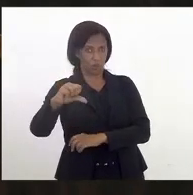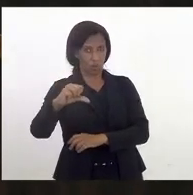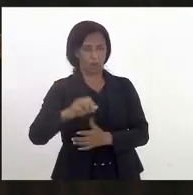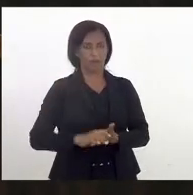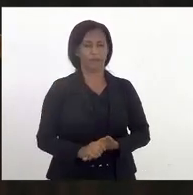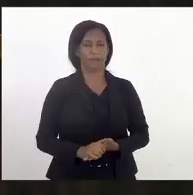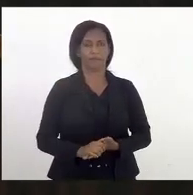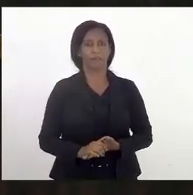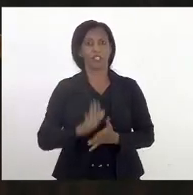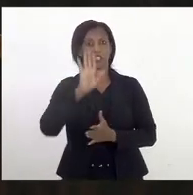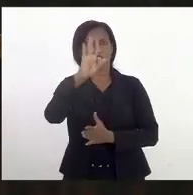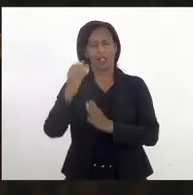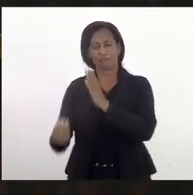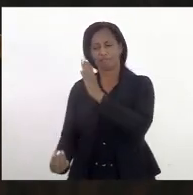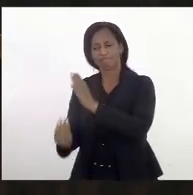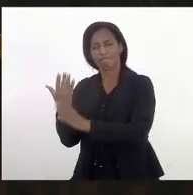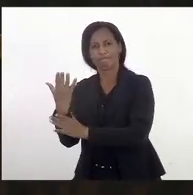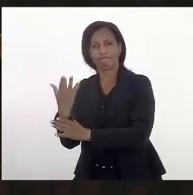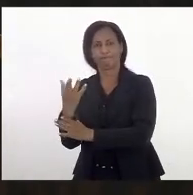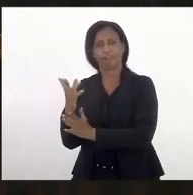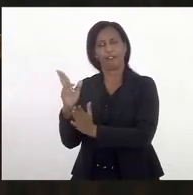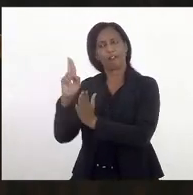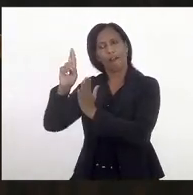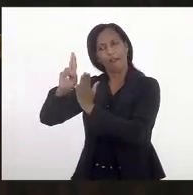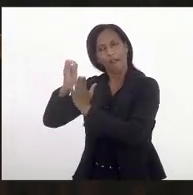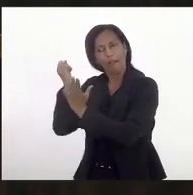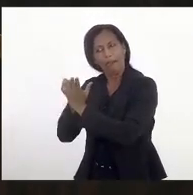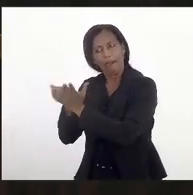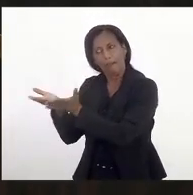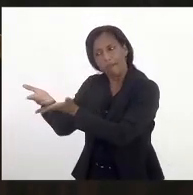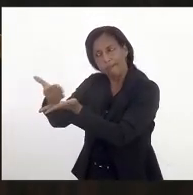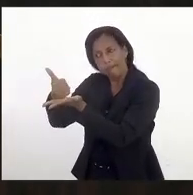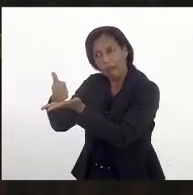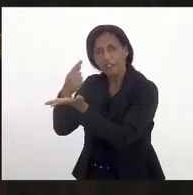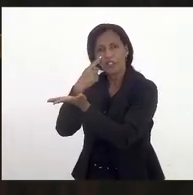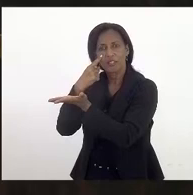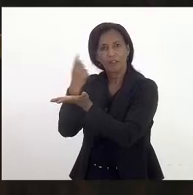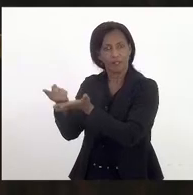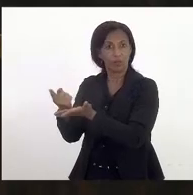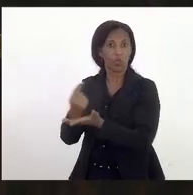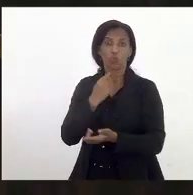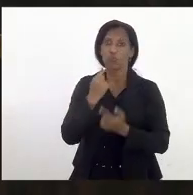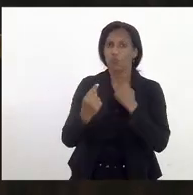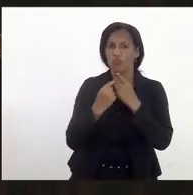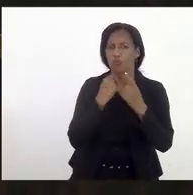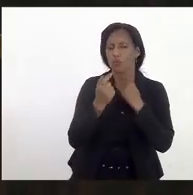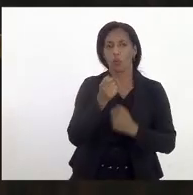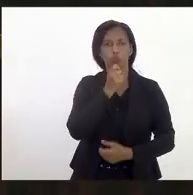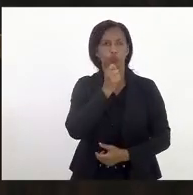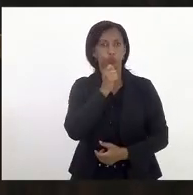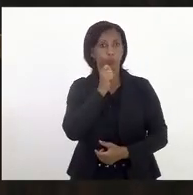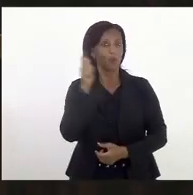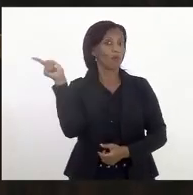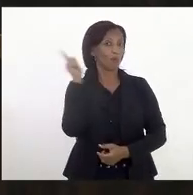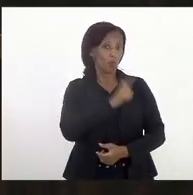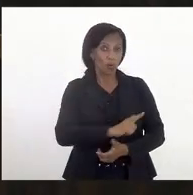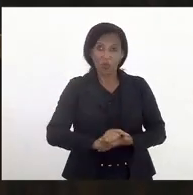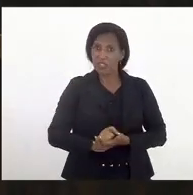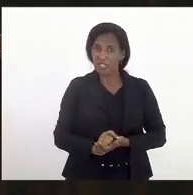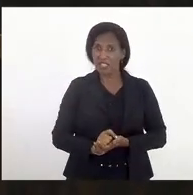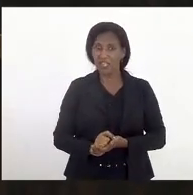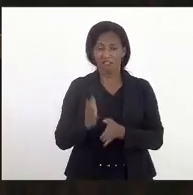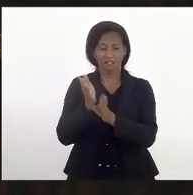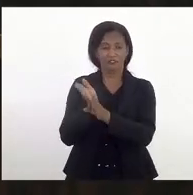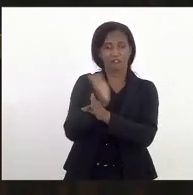já tava aparecendo arrecadação agosto setembro outubro e eu não tenho dúvida vamos arrecadar sem a